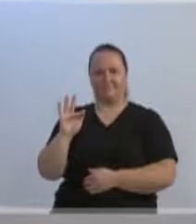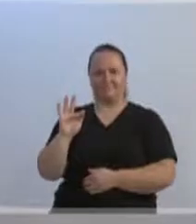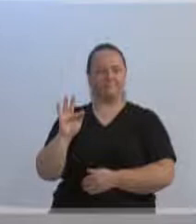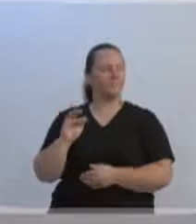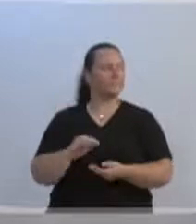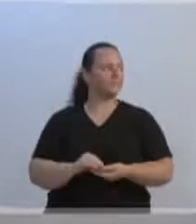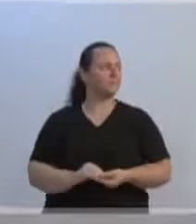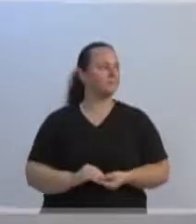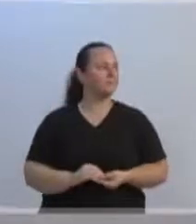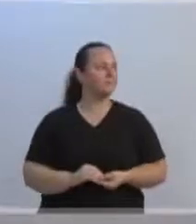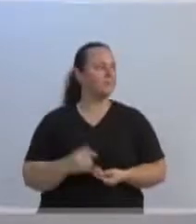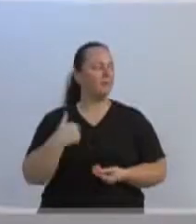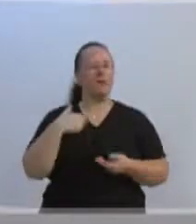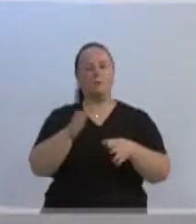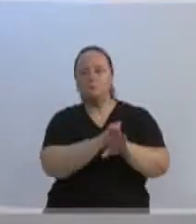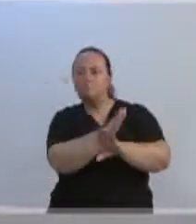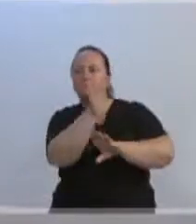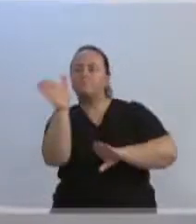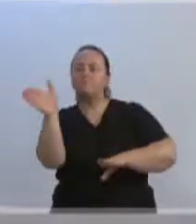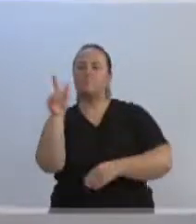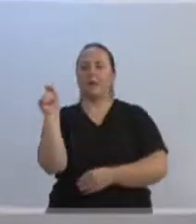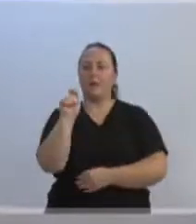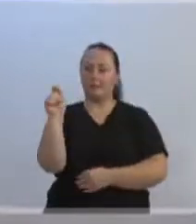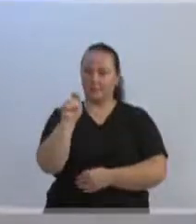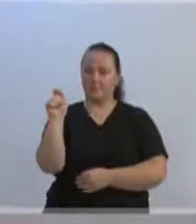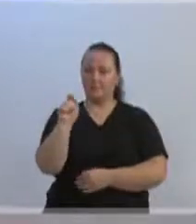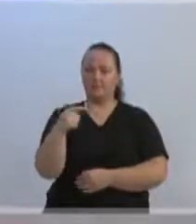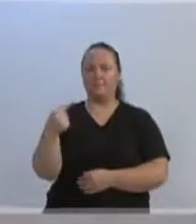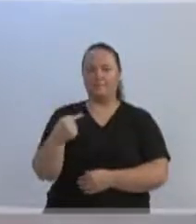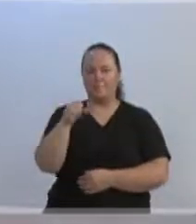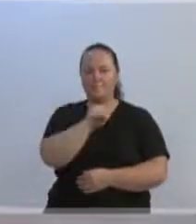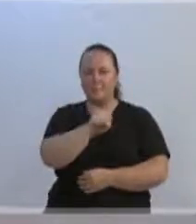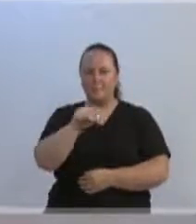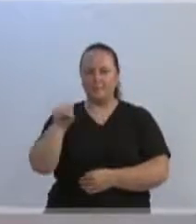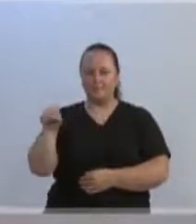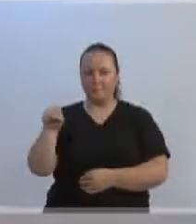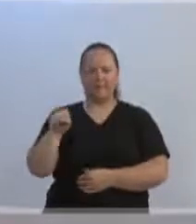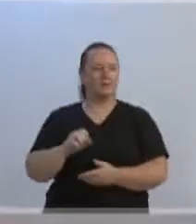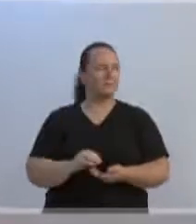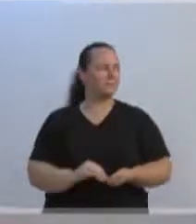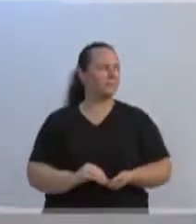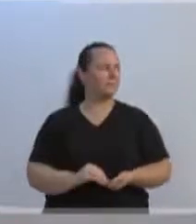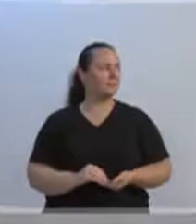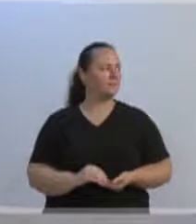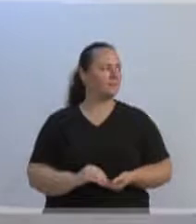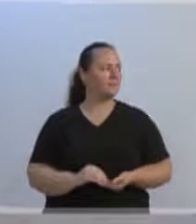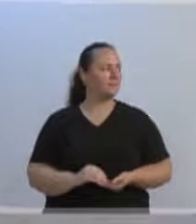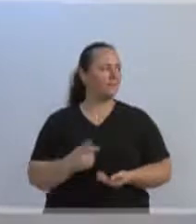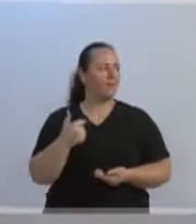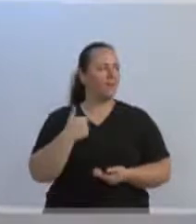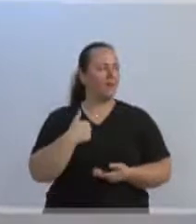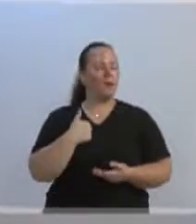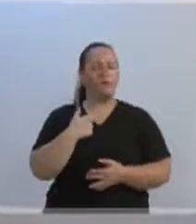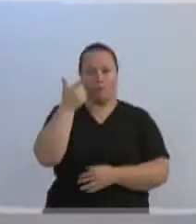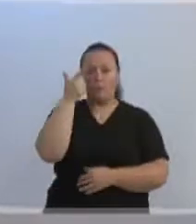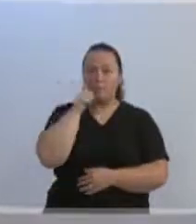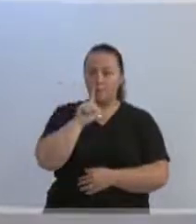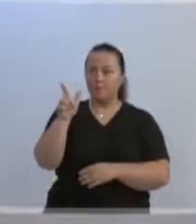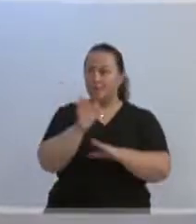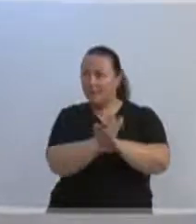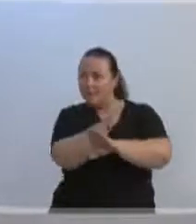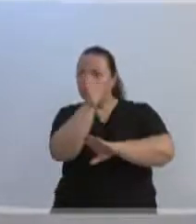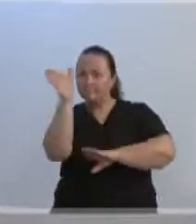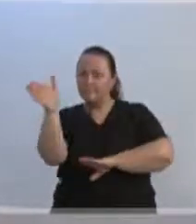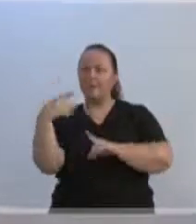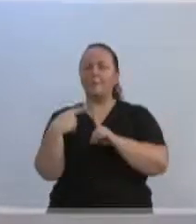argentina este ano no primeiro semestre e eu só foi possível ir por causa que eu ganhei uma bolsa de estudos é que